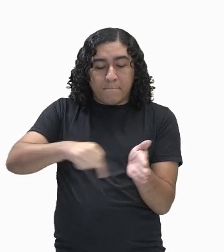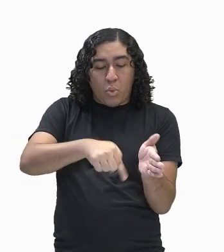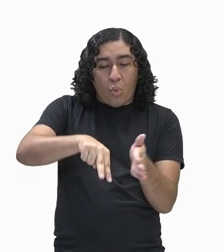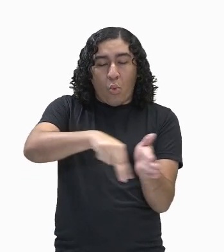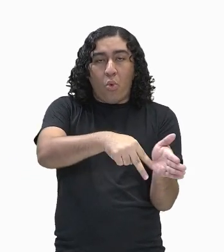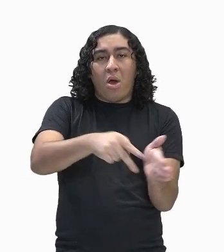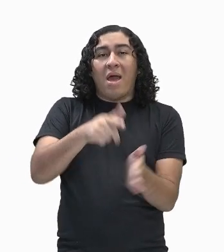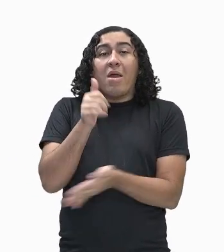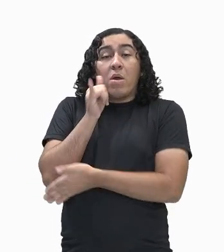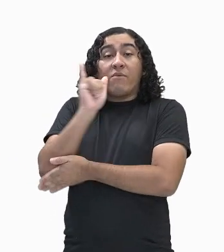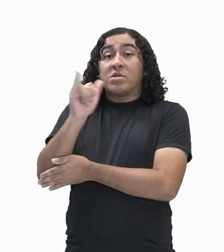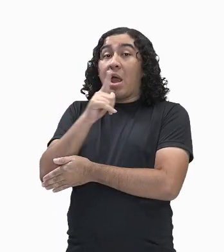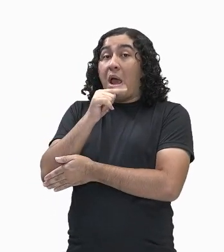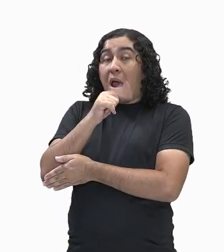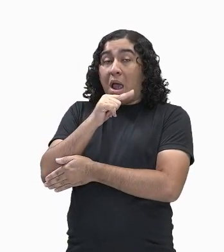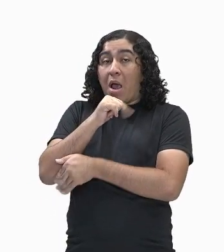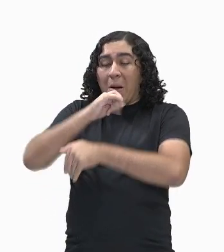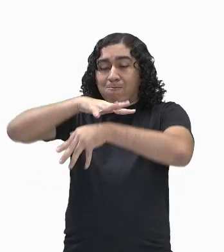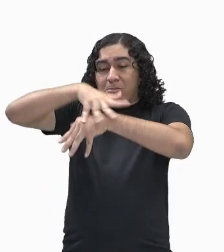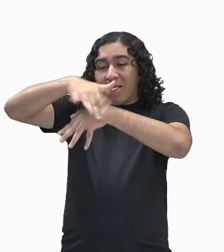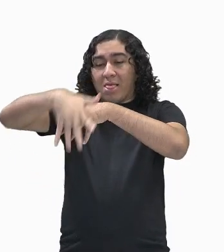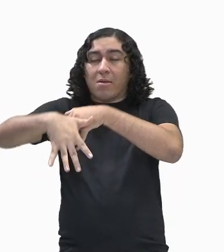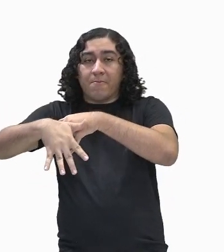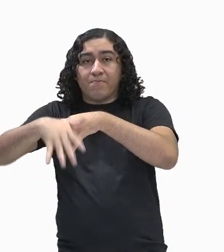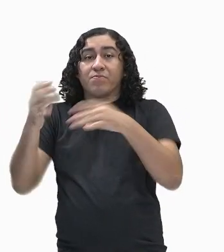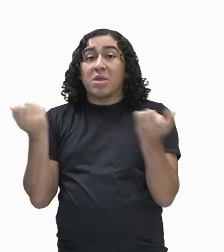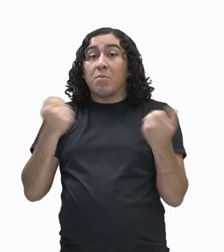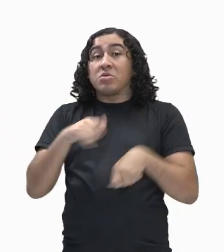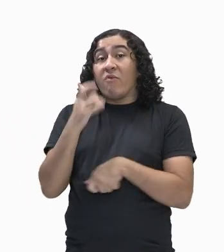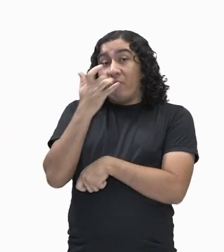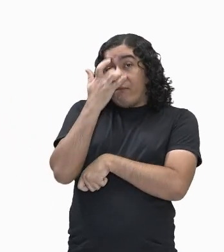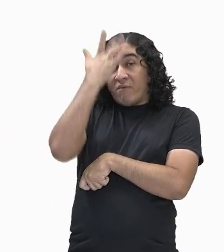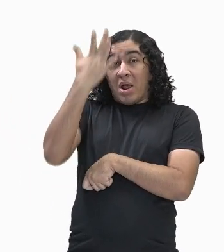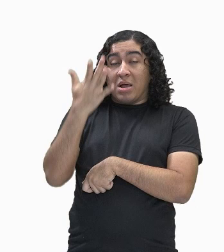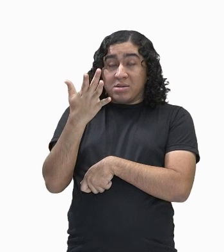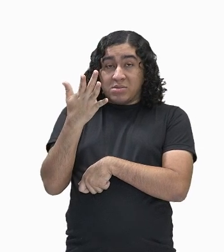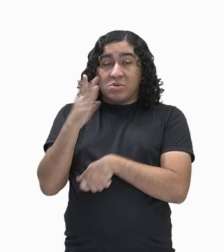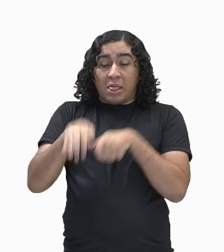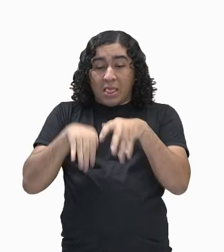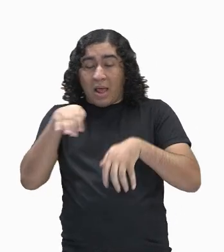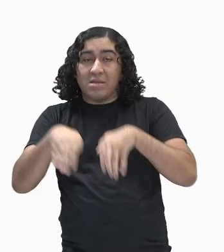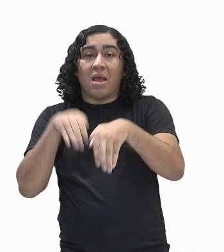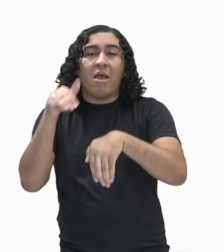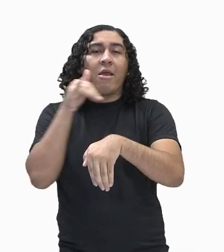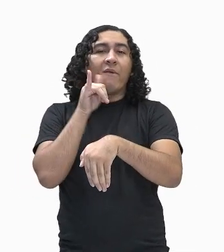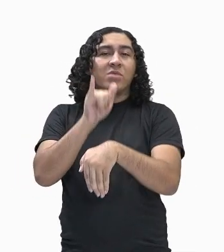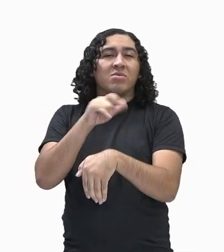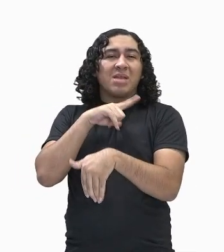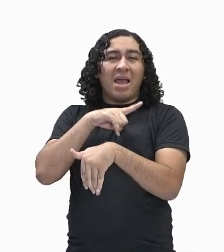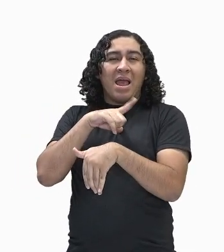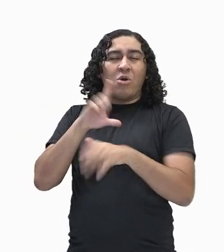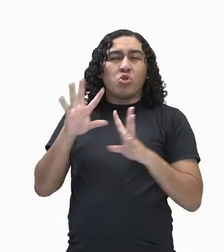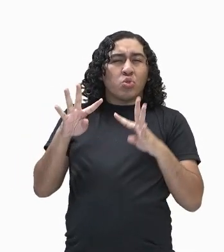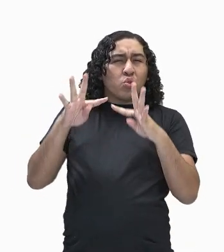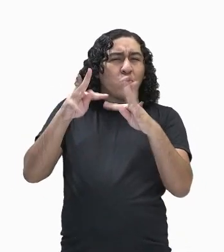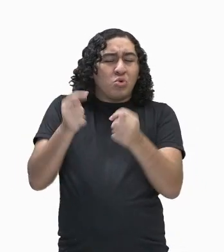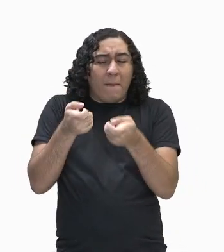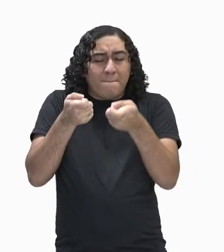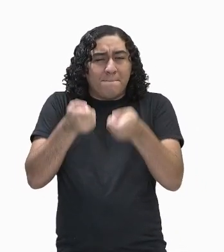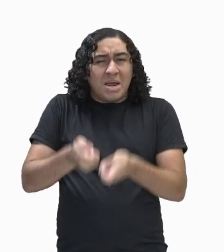ficar molhada. Isso permite a facilidade dele na natação, sem que a pena fique encharcada,